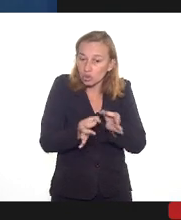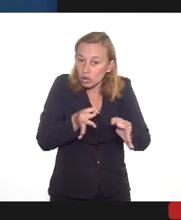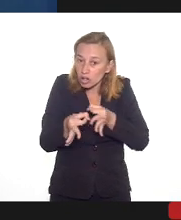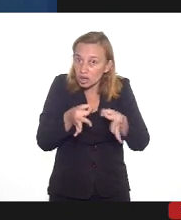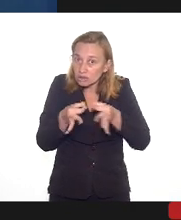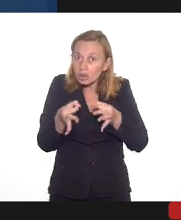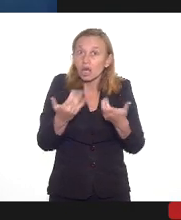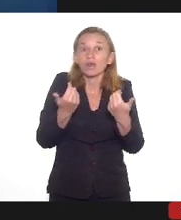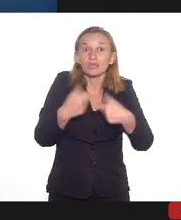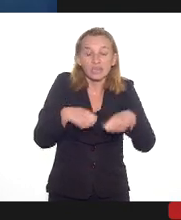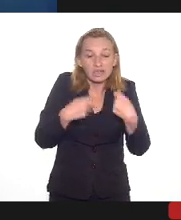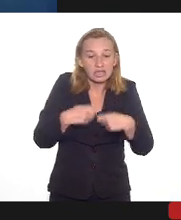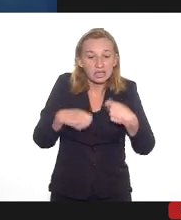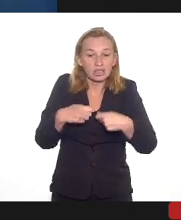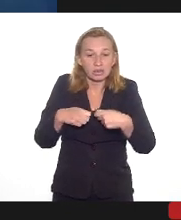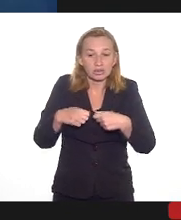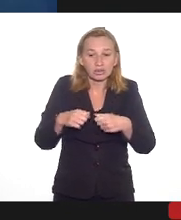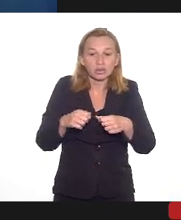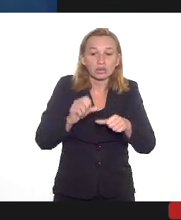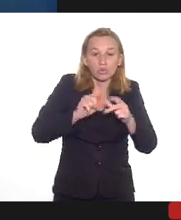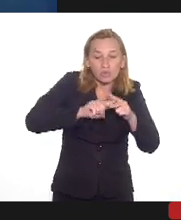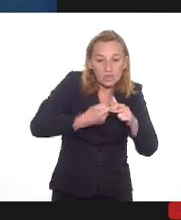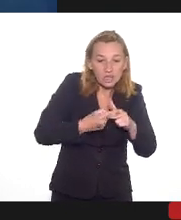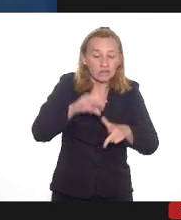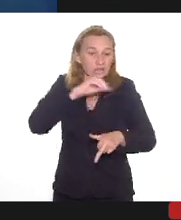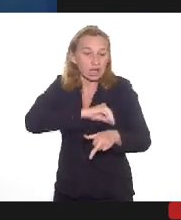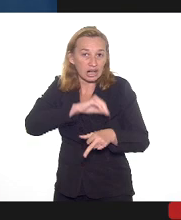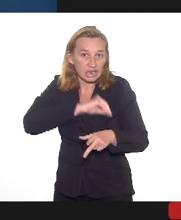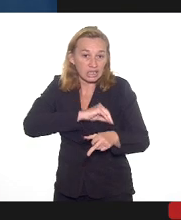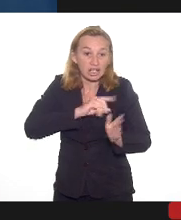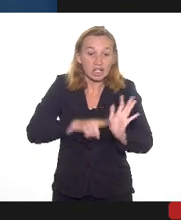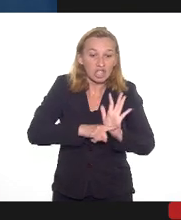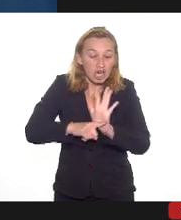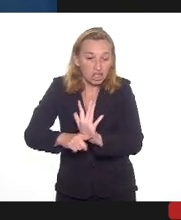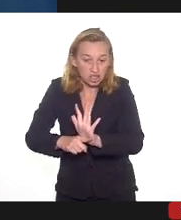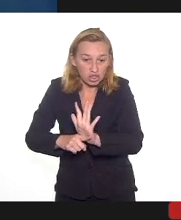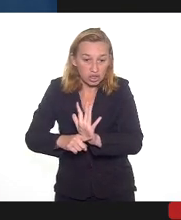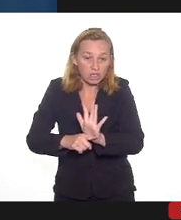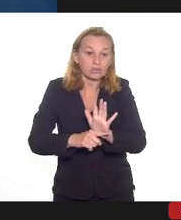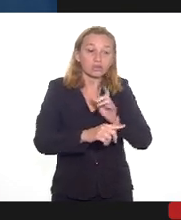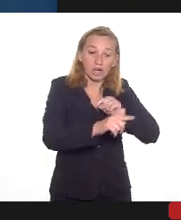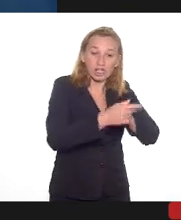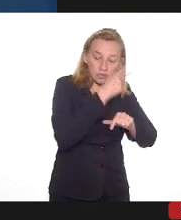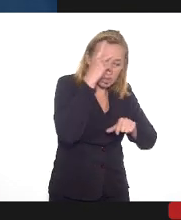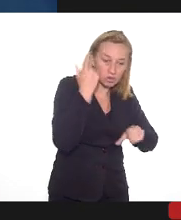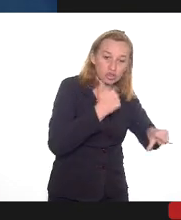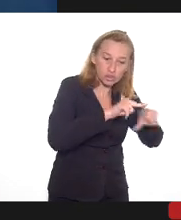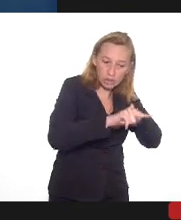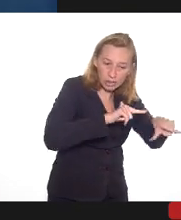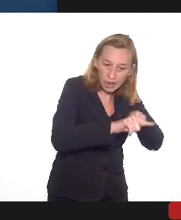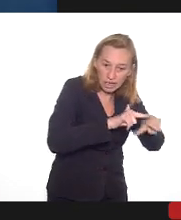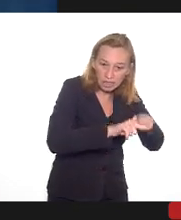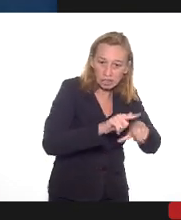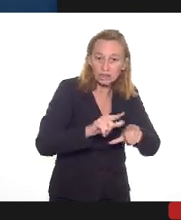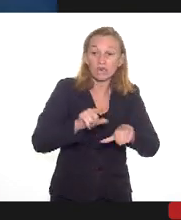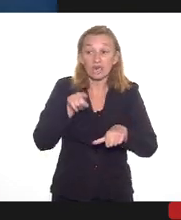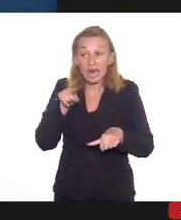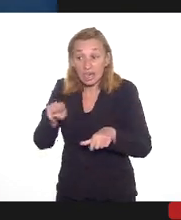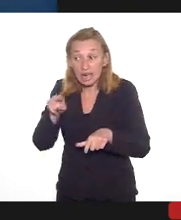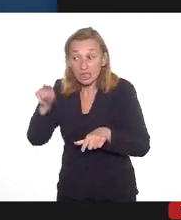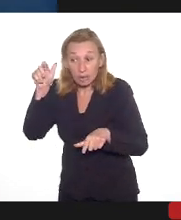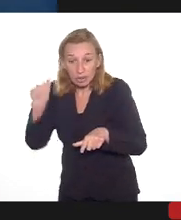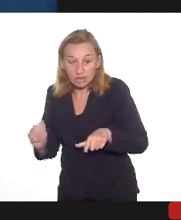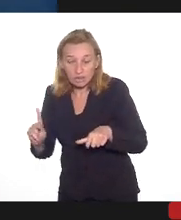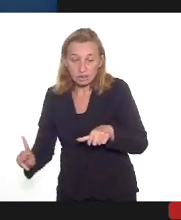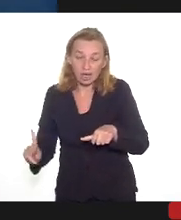nós precisamos de uma reposição salarial que atenda aos ativos, aos aposentados, aos professores e a todos